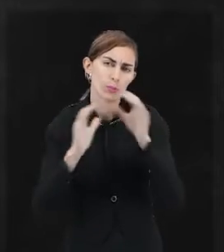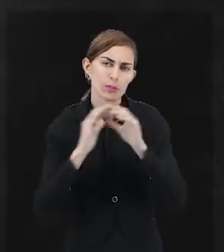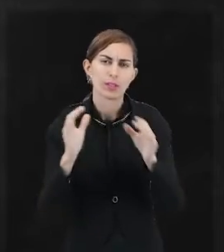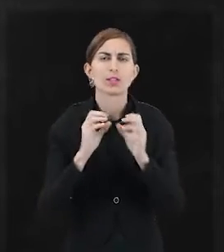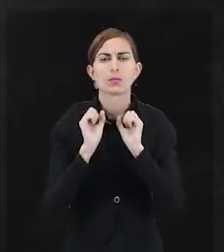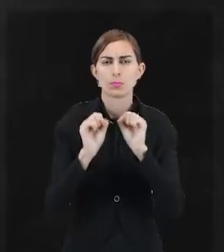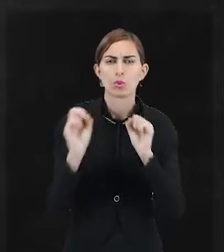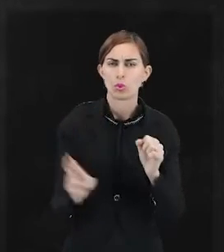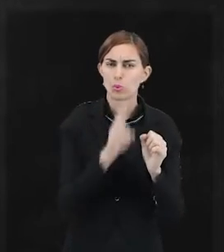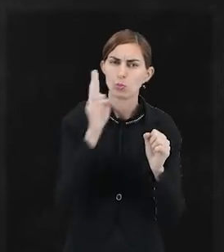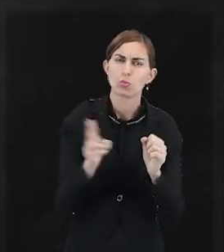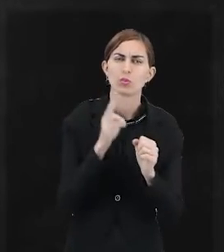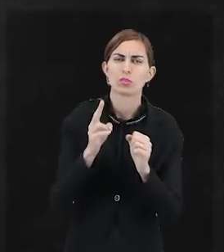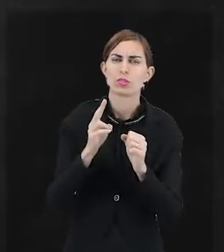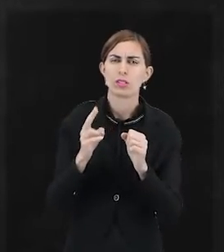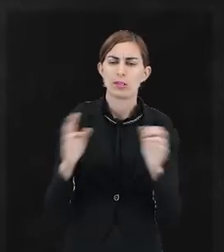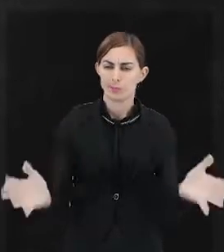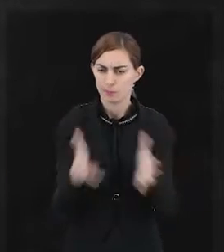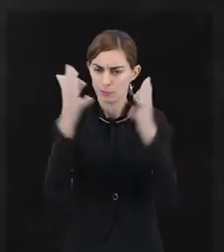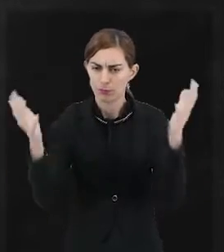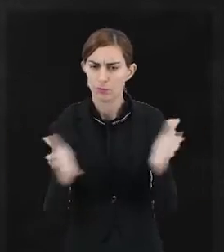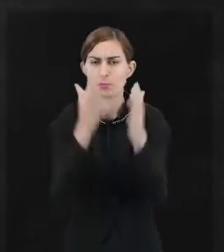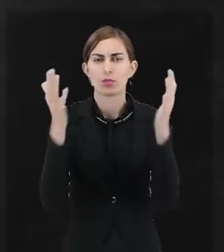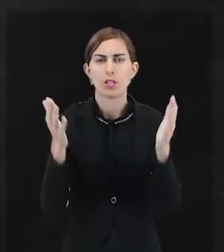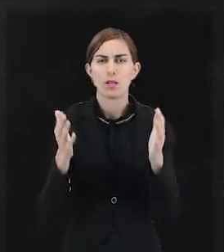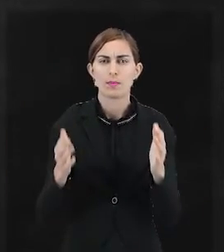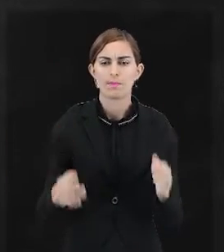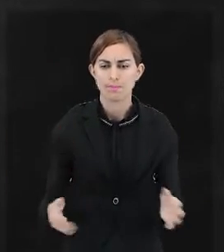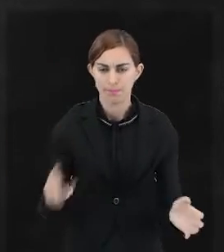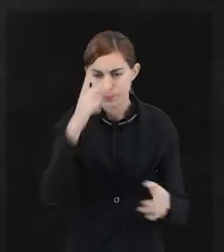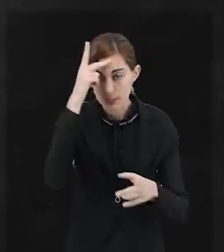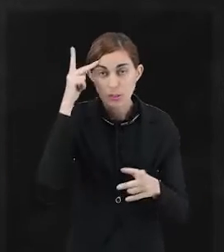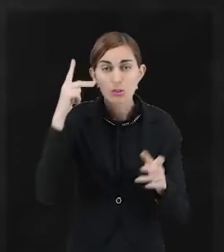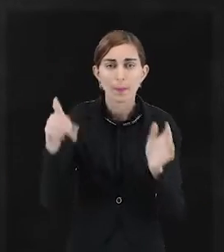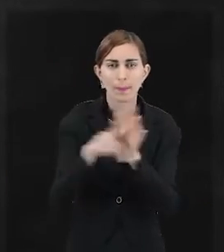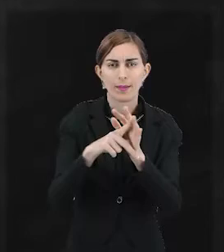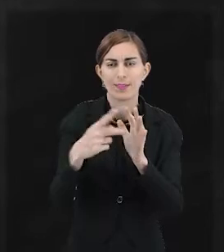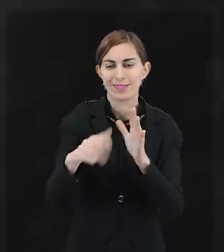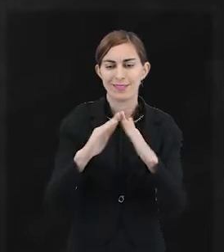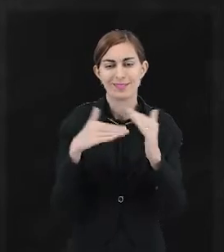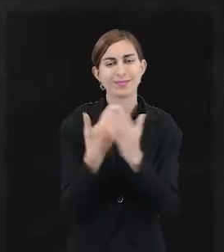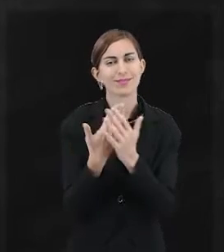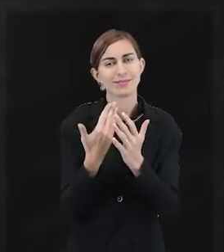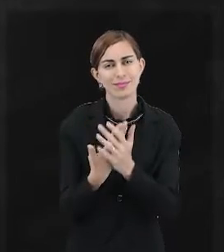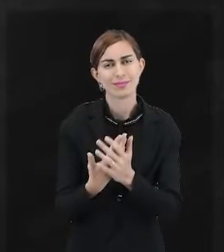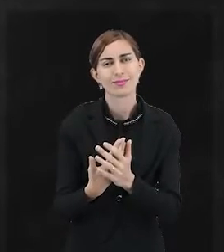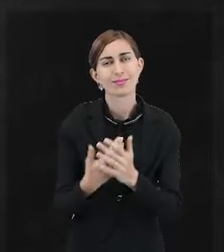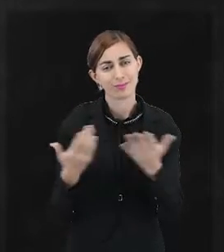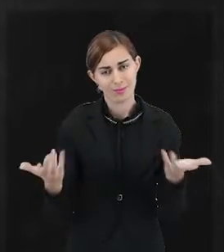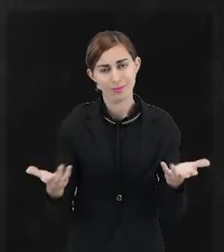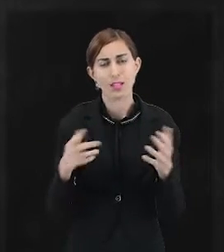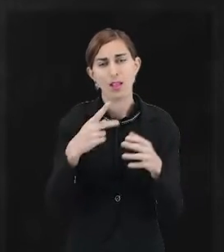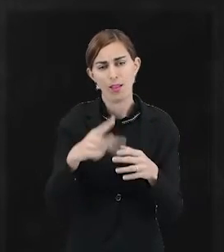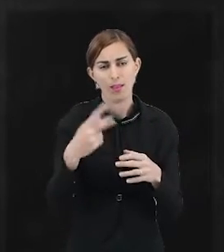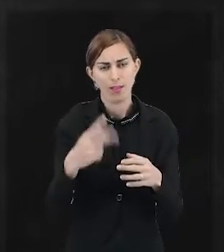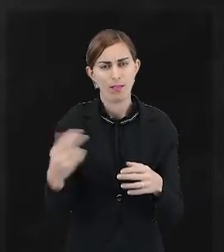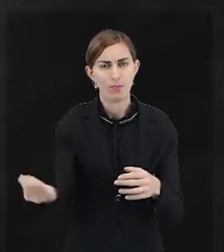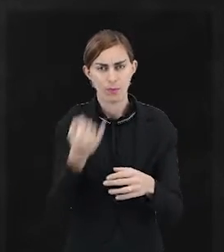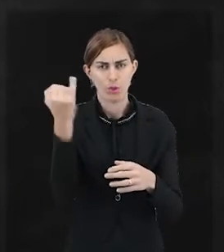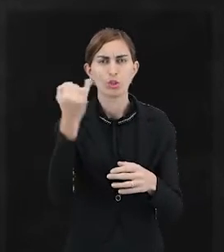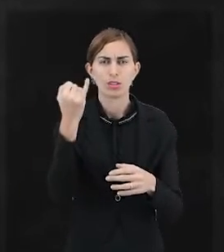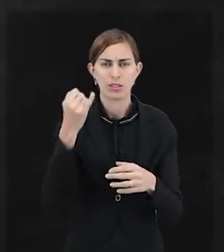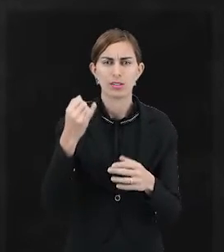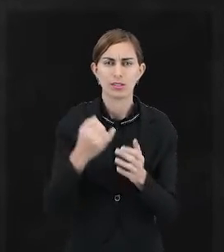ela pode ser utilizada para estimular e motivar as pessoas que fazem parte dessa escola. Assim, ela é uma